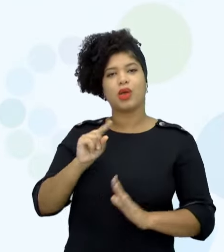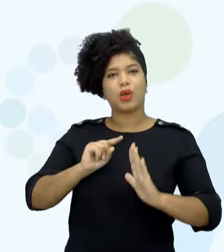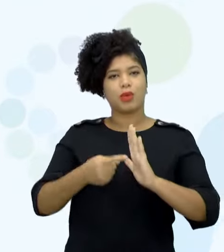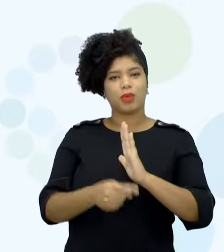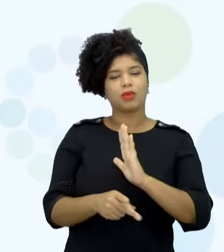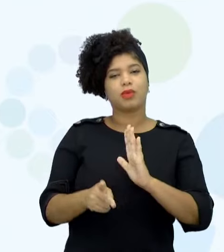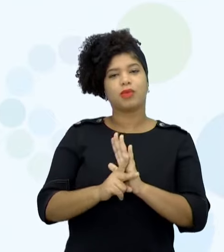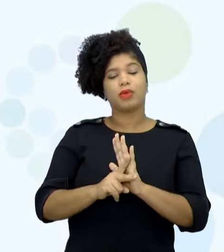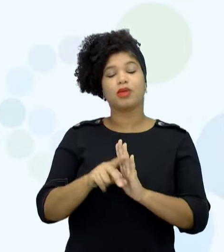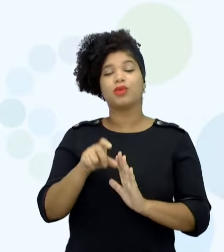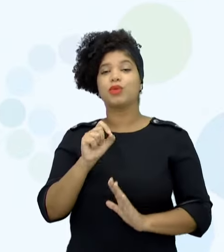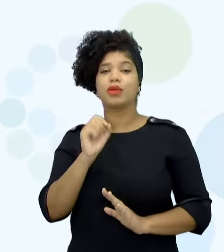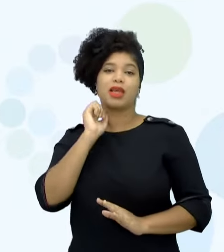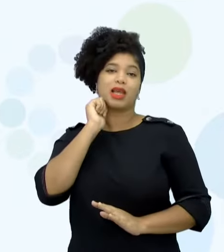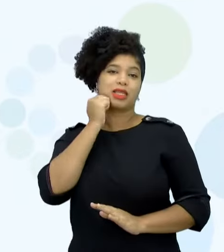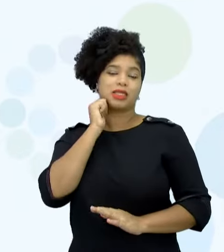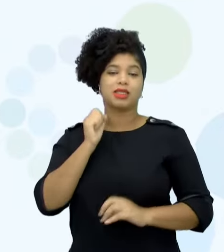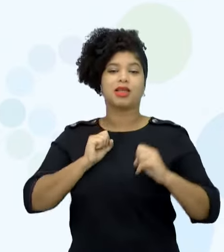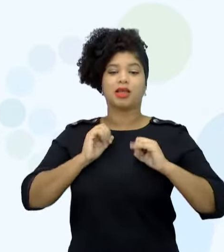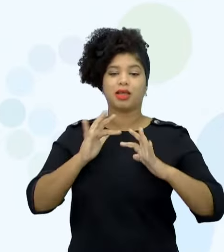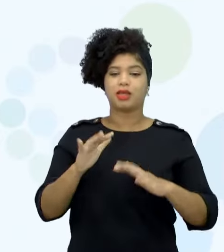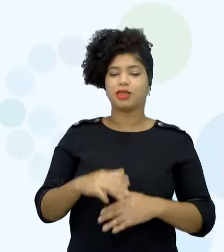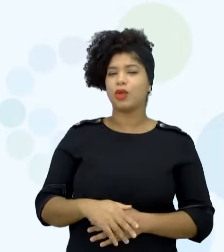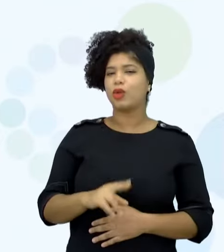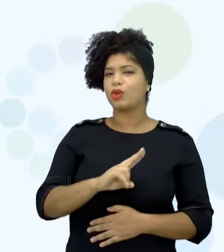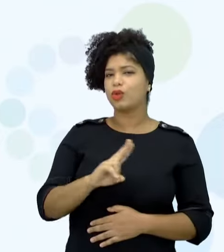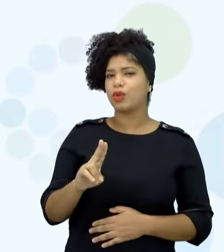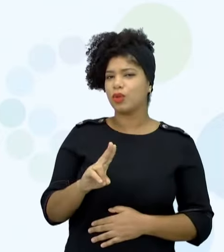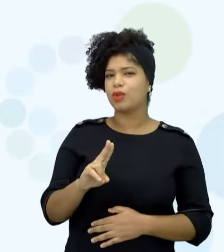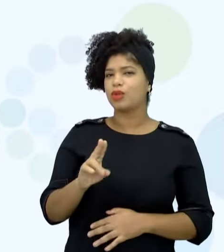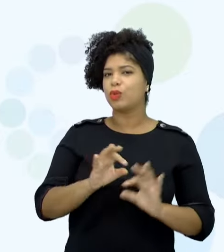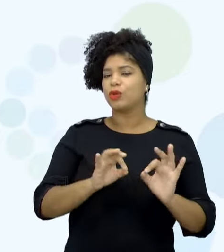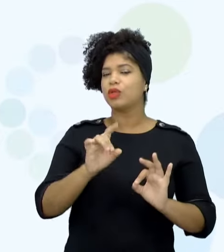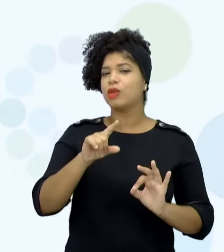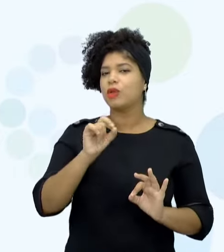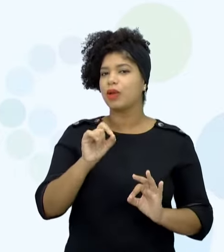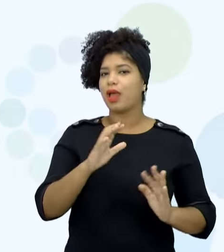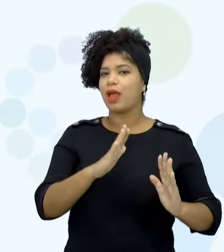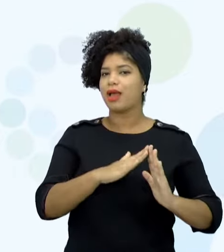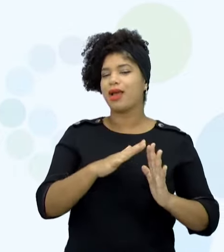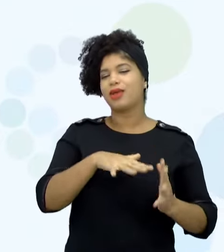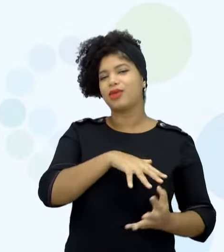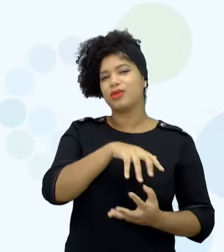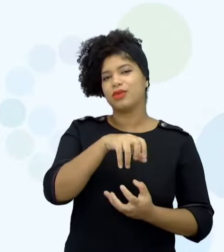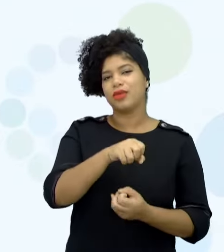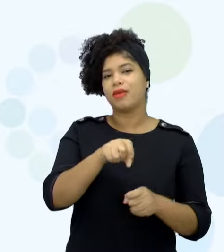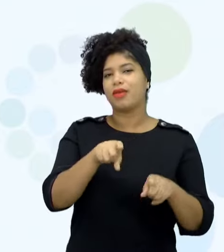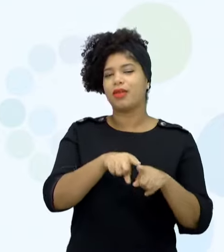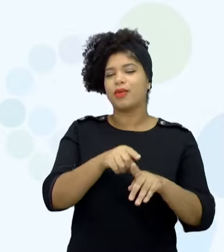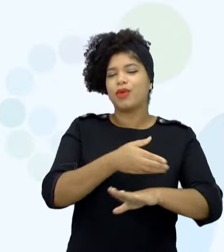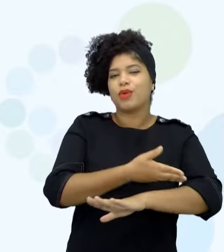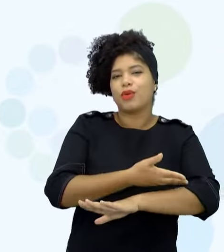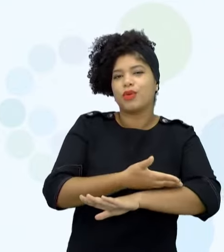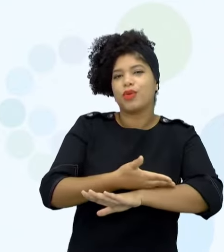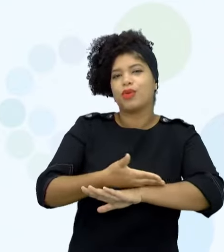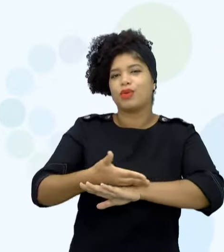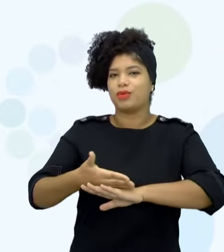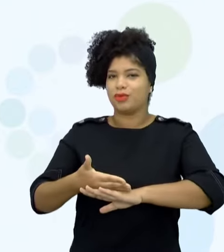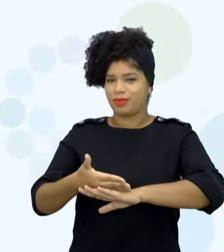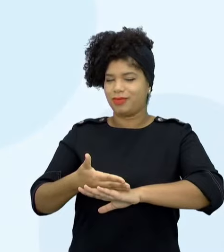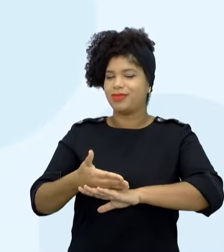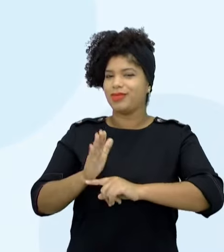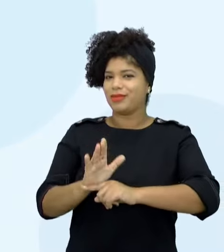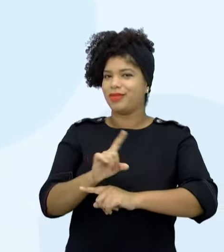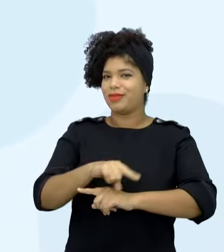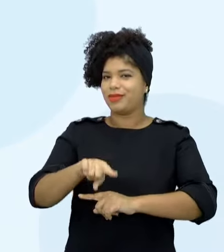ciência e ação. Faz parte do projeto Casa Sustentável, mas principalmente dos hábitos sustentáveis que a gente quer desenvolver em você. E